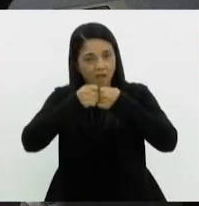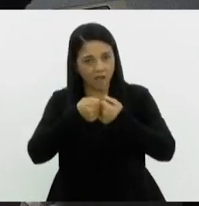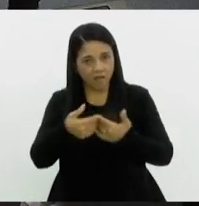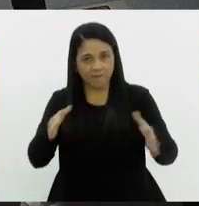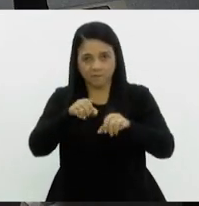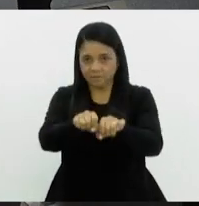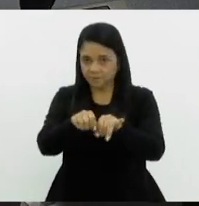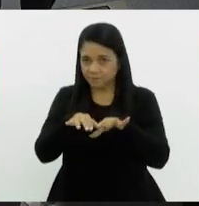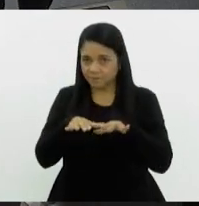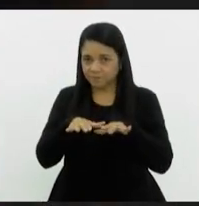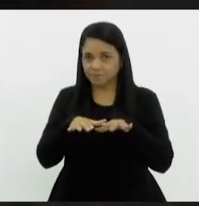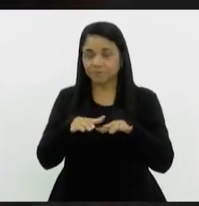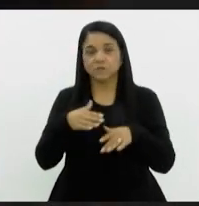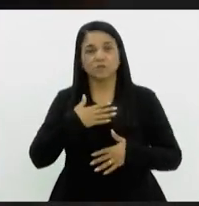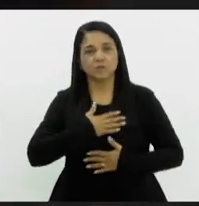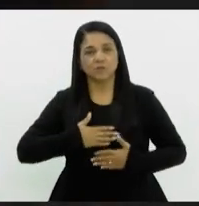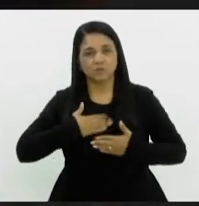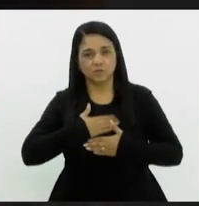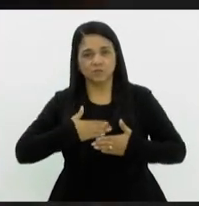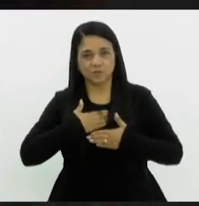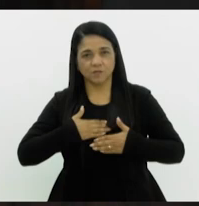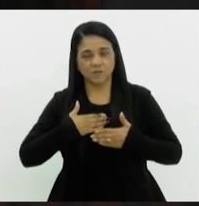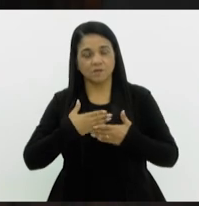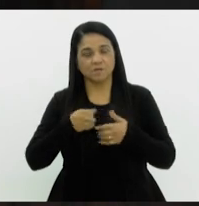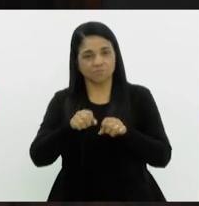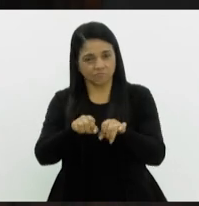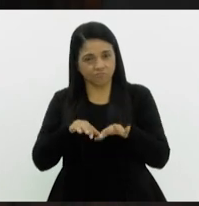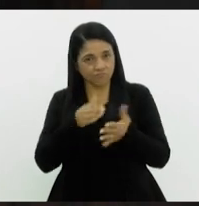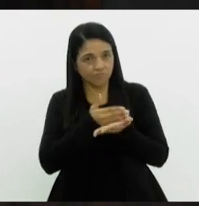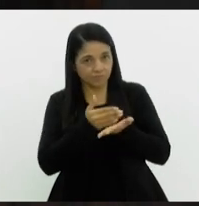sessão. Gostaria já no início da sessão